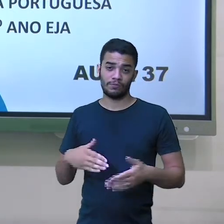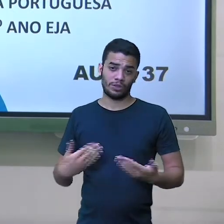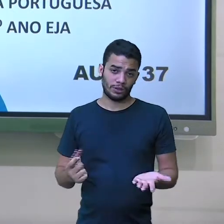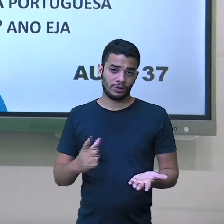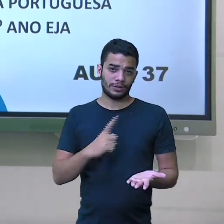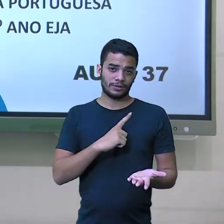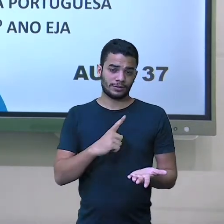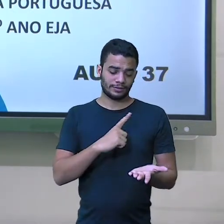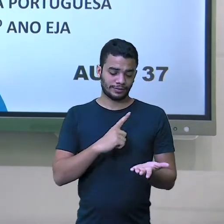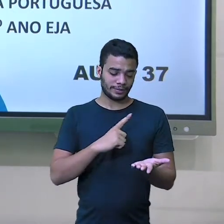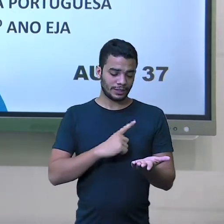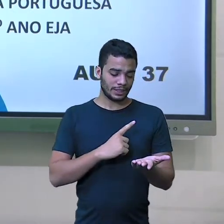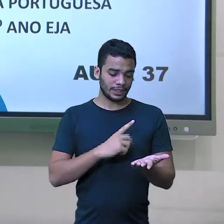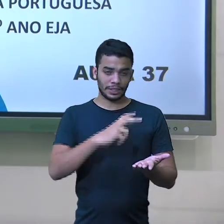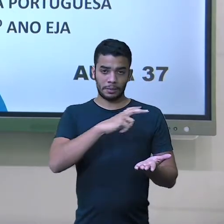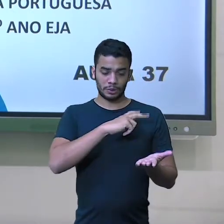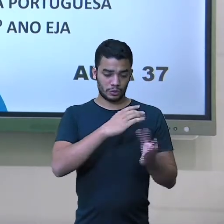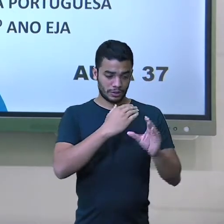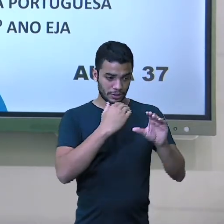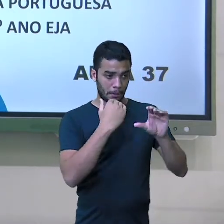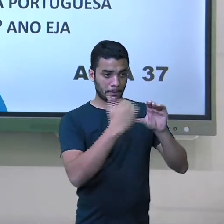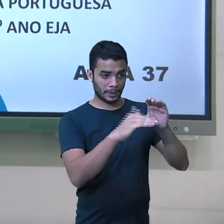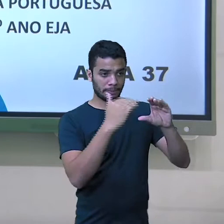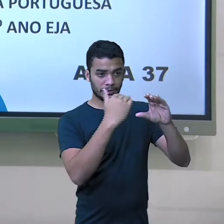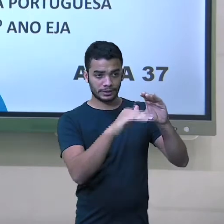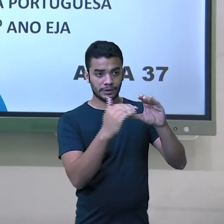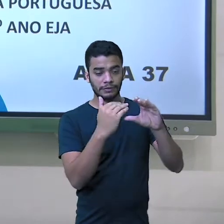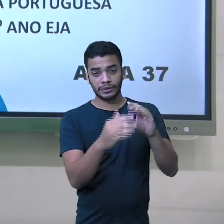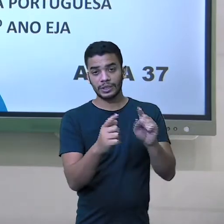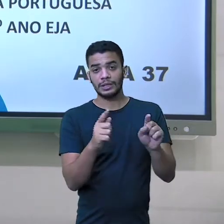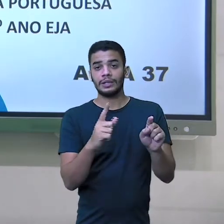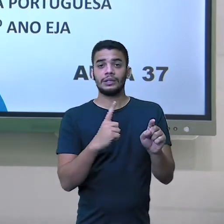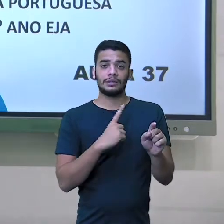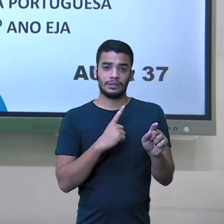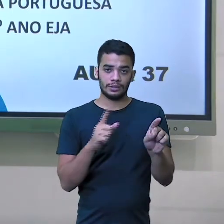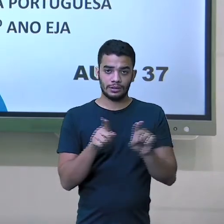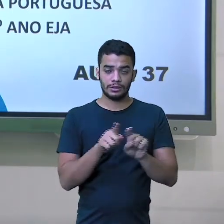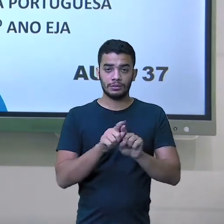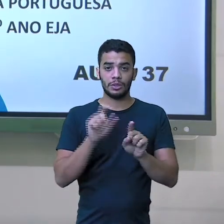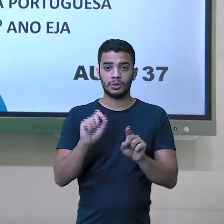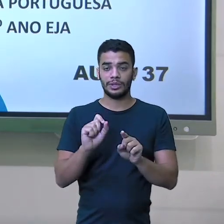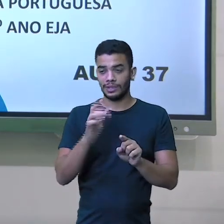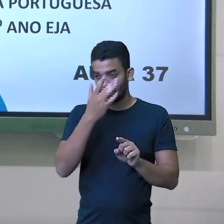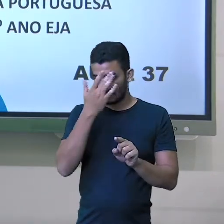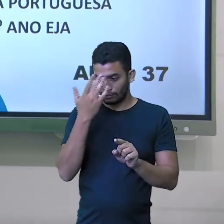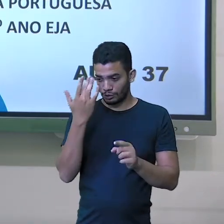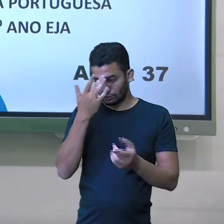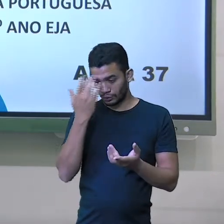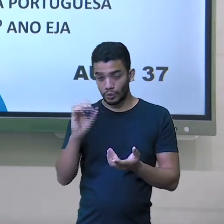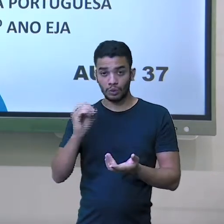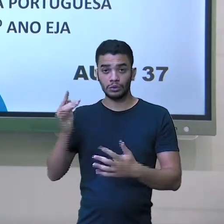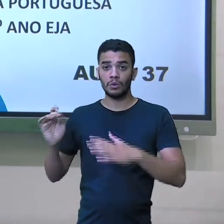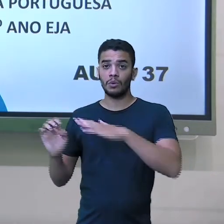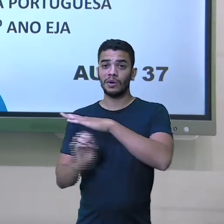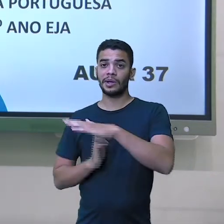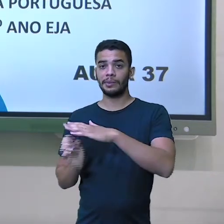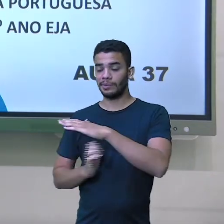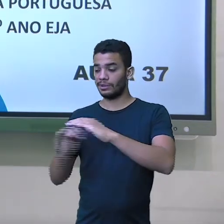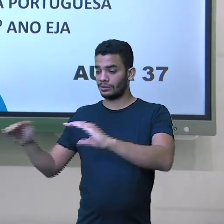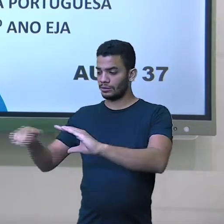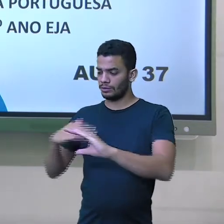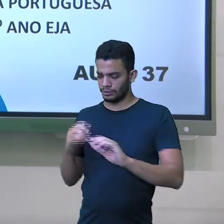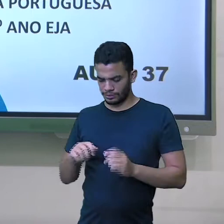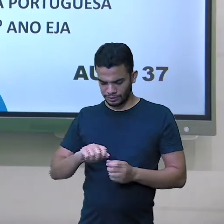é a carta pessoal, nós temos aquelas cartas que recebemos de instituições financeiras, aquelas